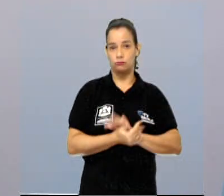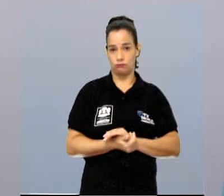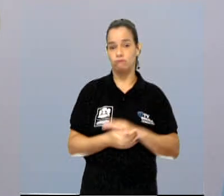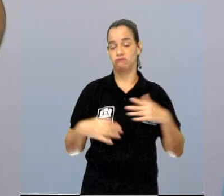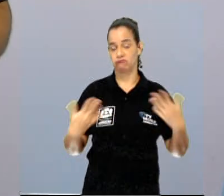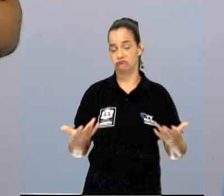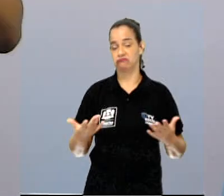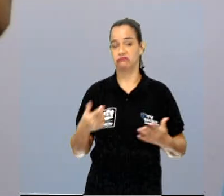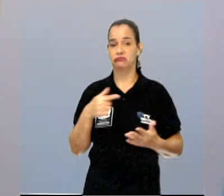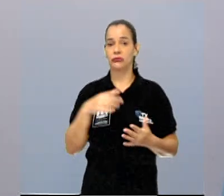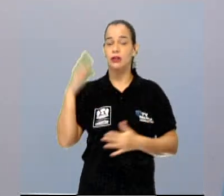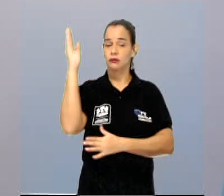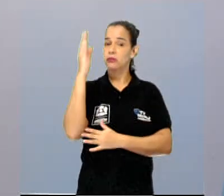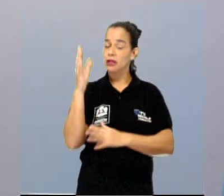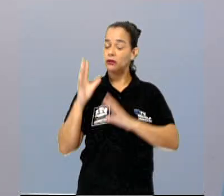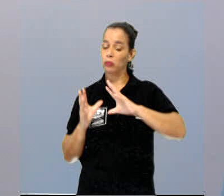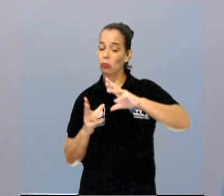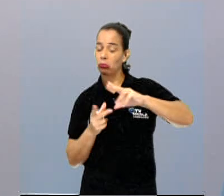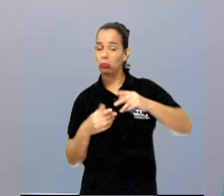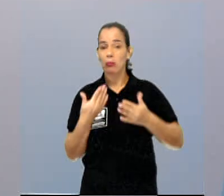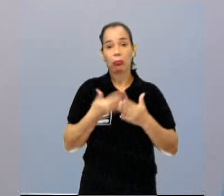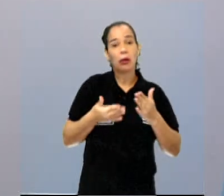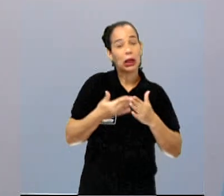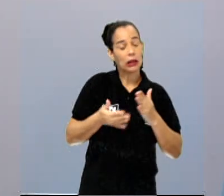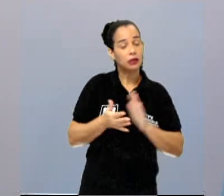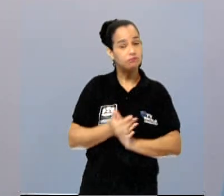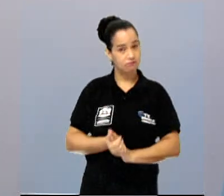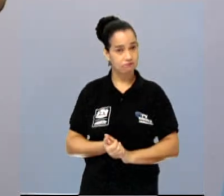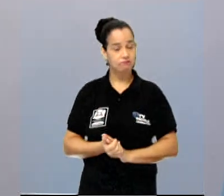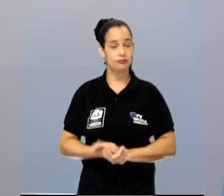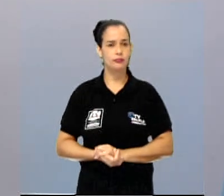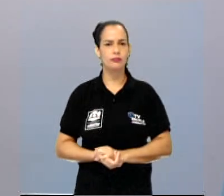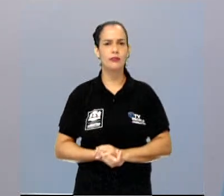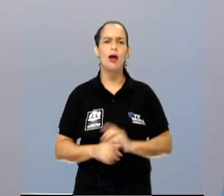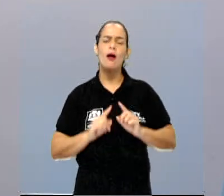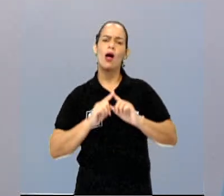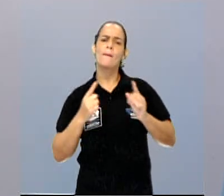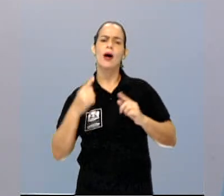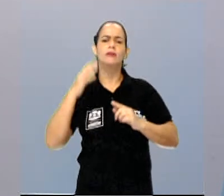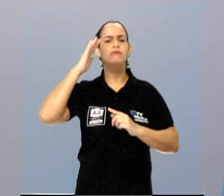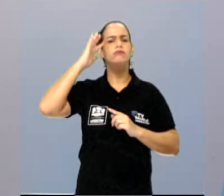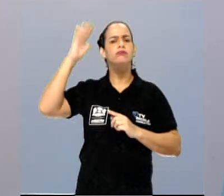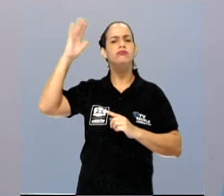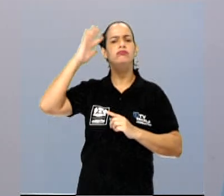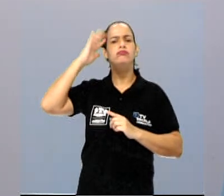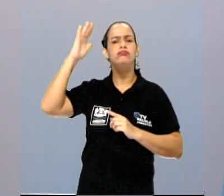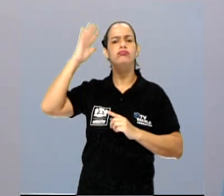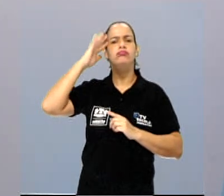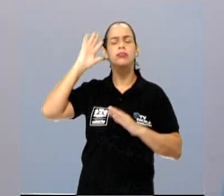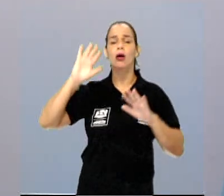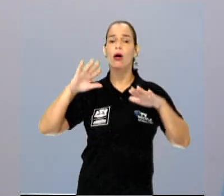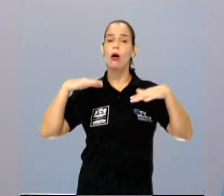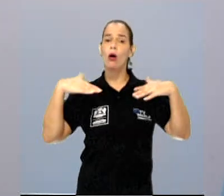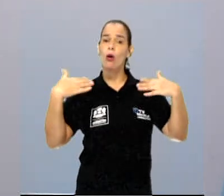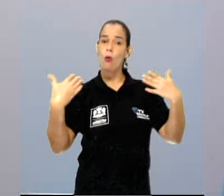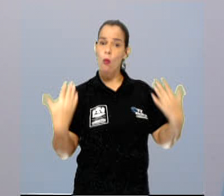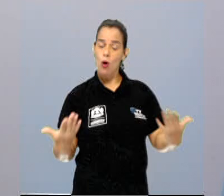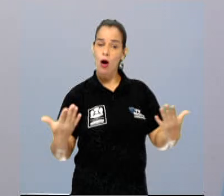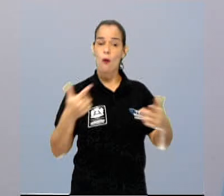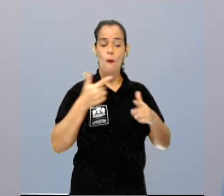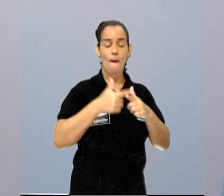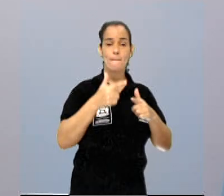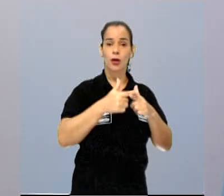hotspot. Mas eu queria fazer você refletir um pouco. Qual é a consequência da destruição da